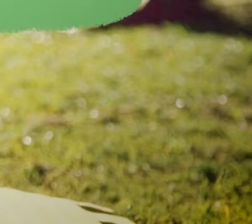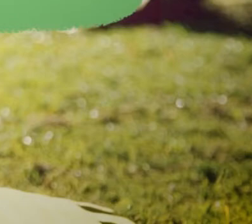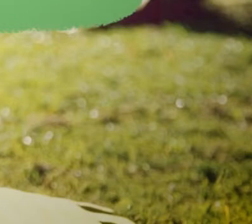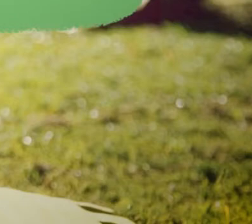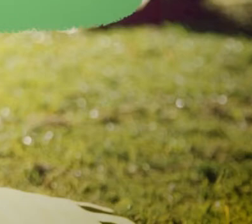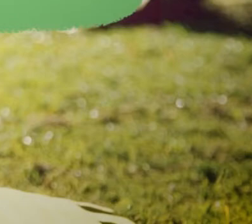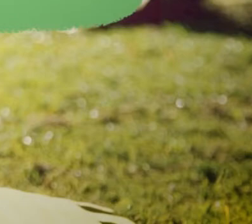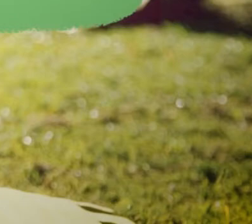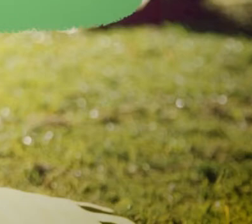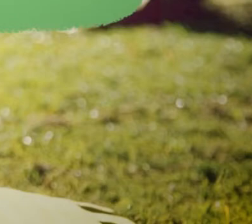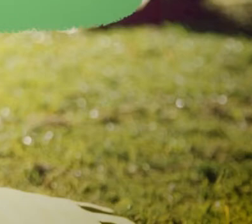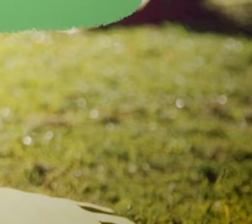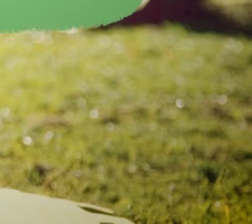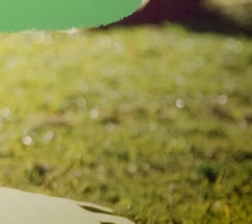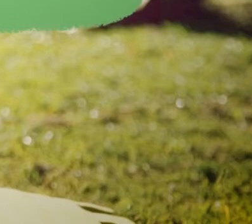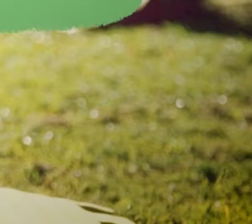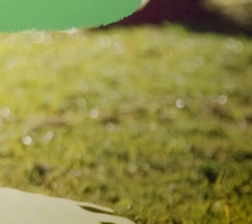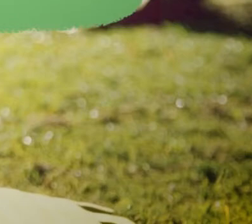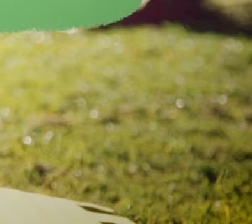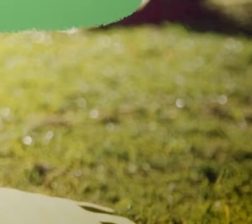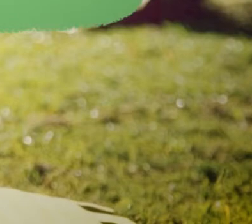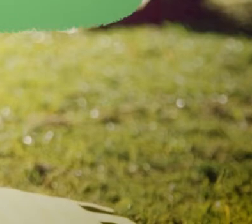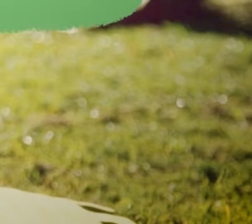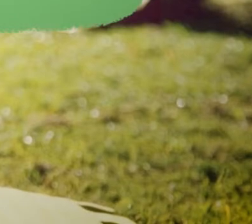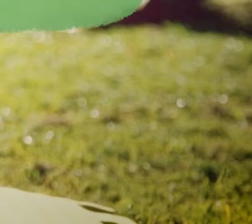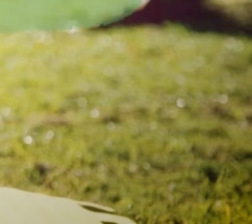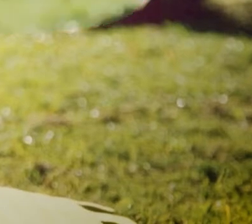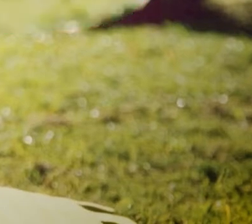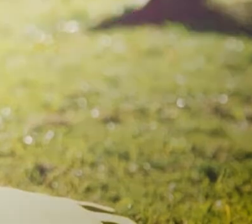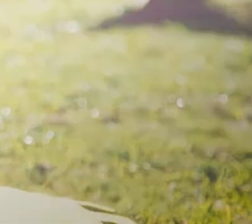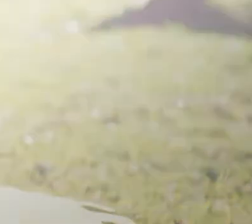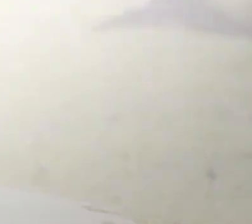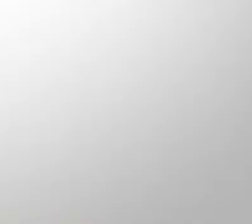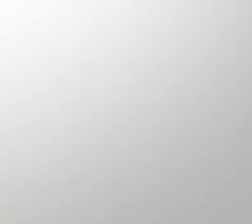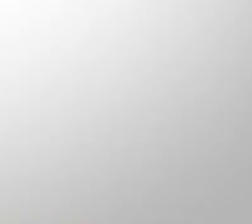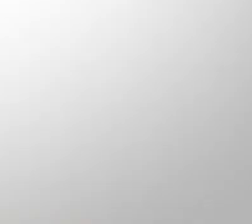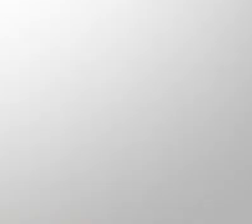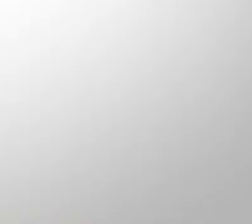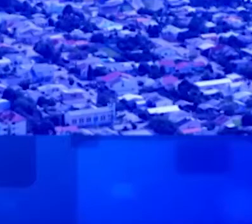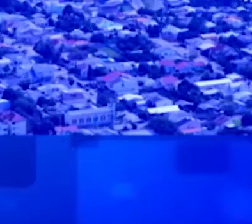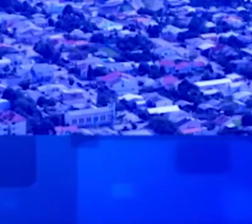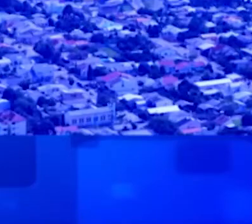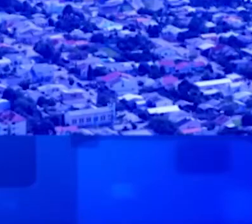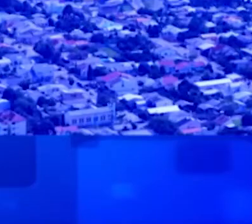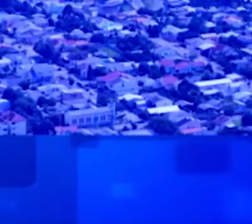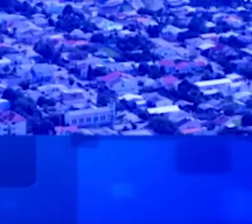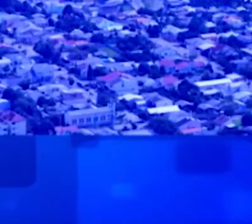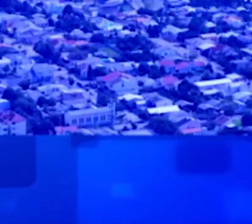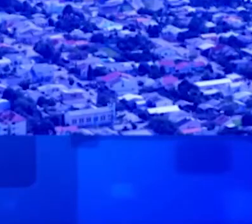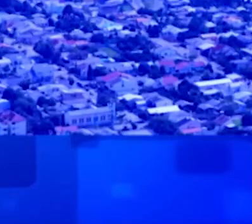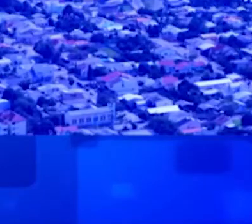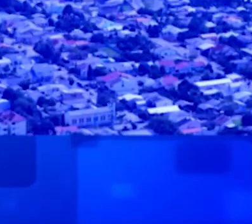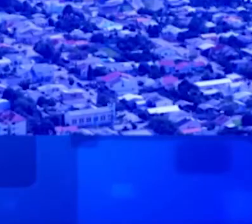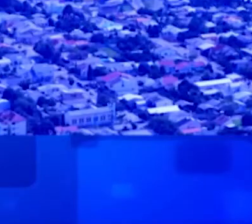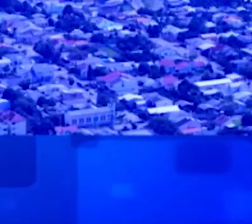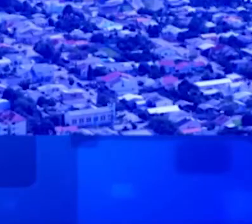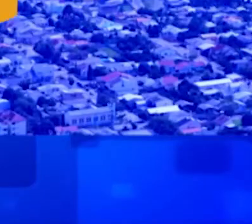de Doações pelo telefone 3045 7810.